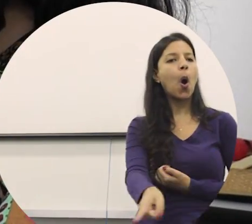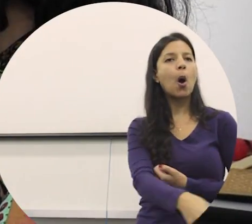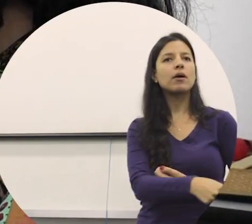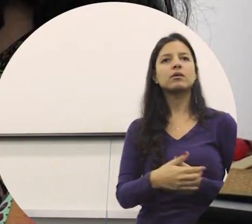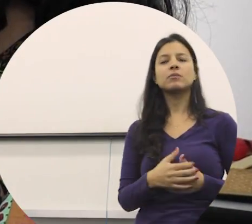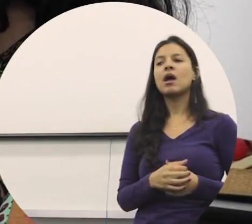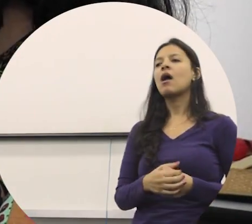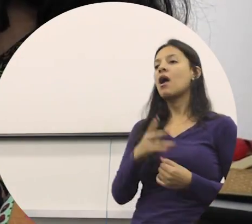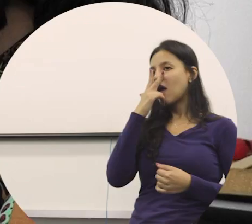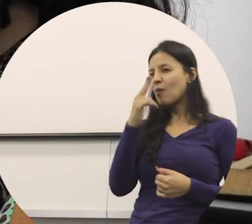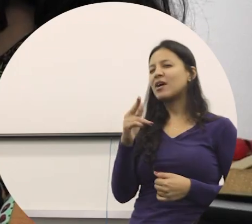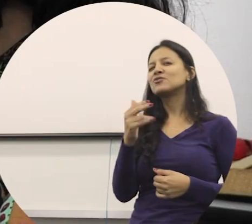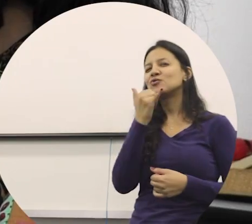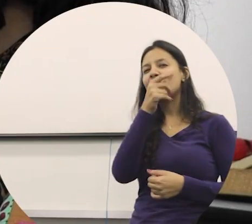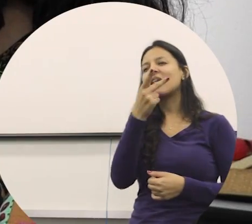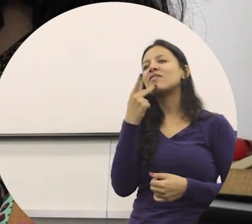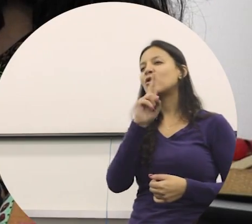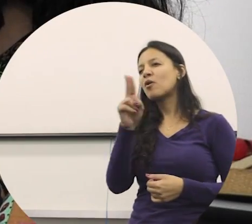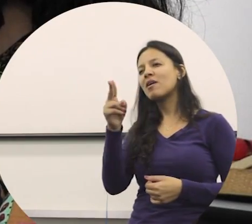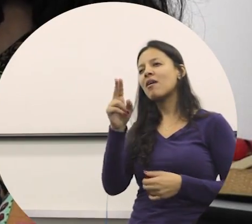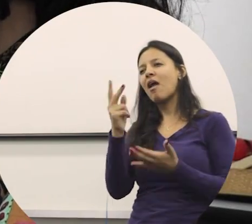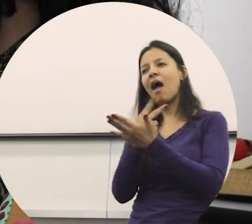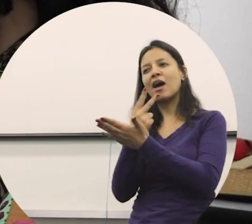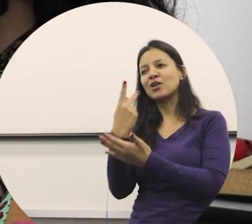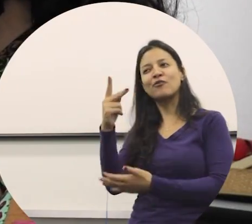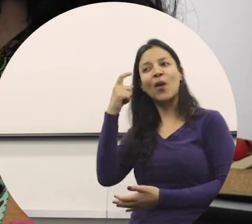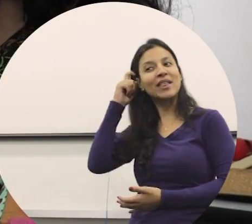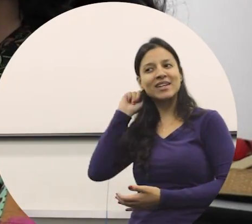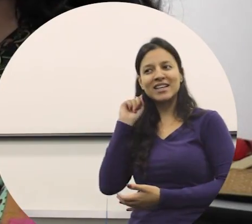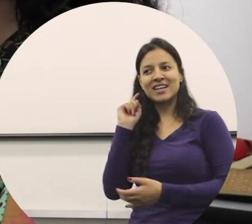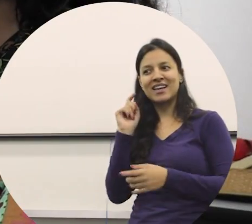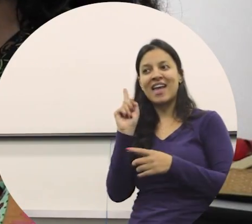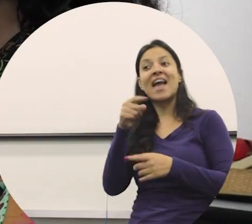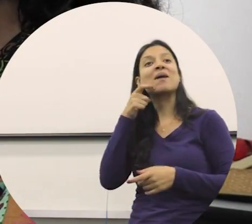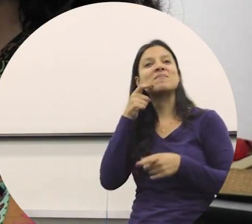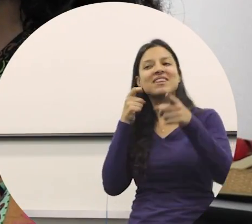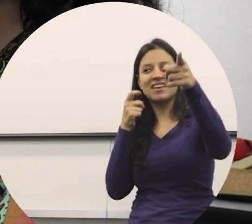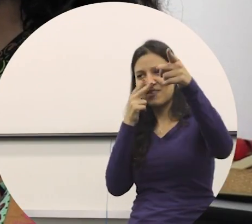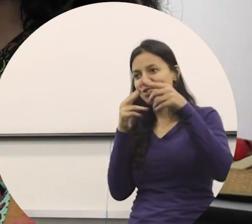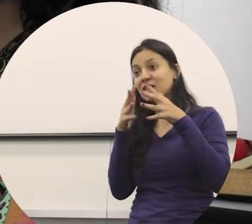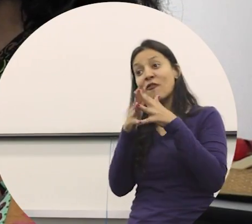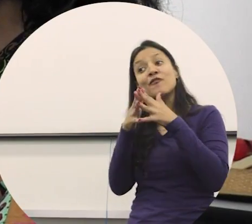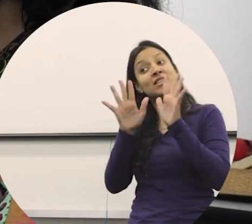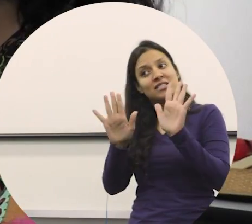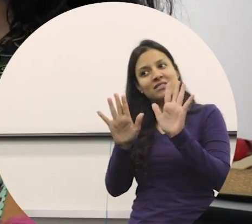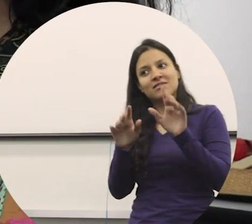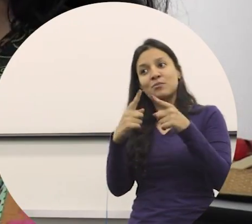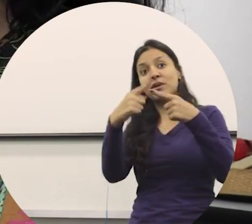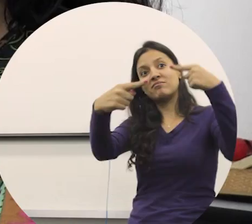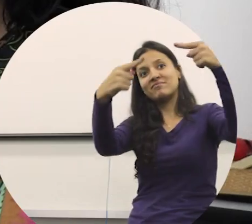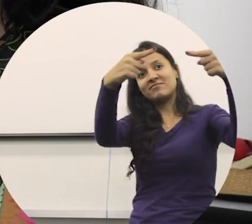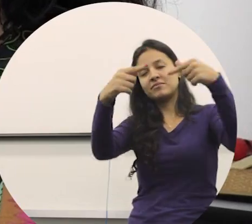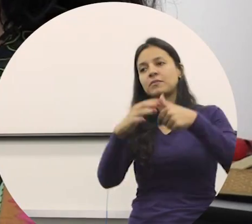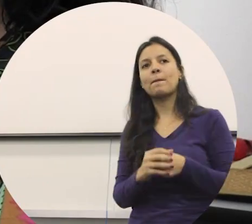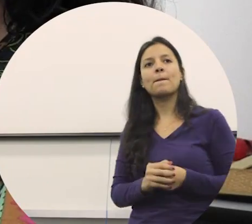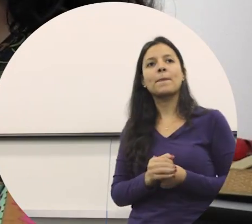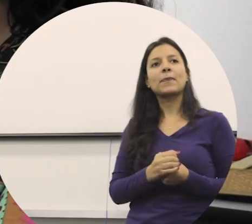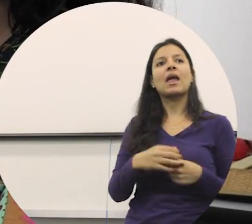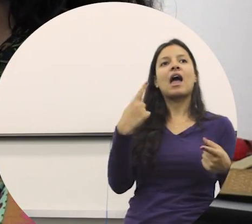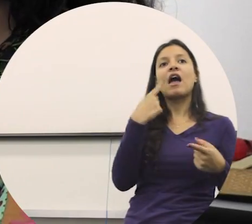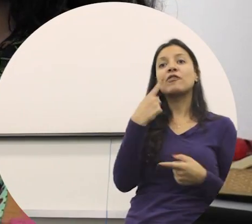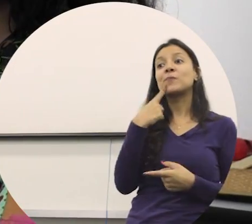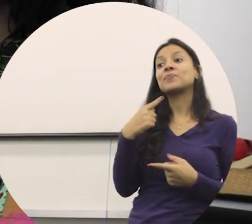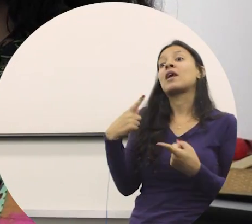que ficar fazendo variações externas. Mas você falou que você estava discordando da sua colega de